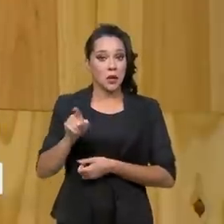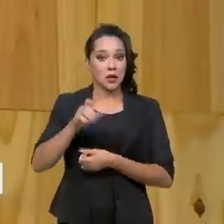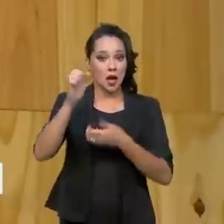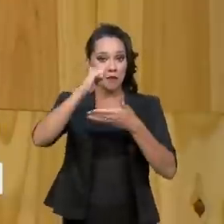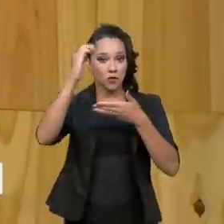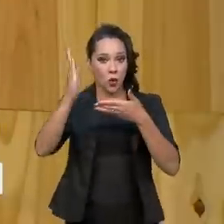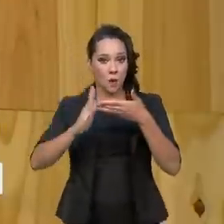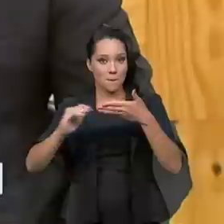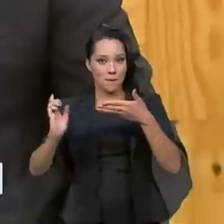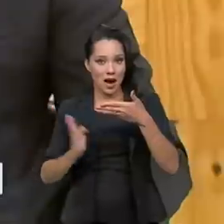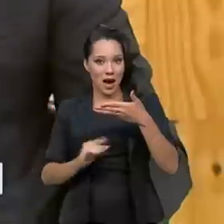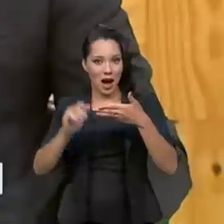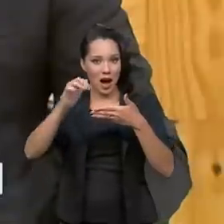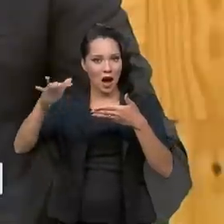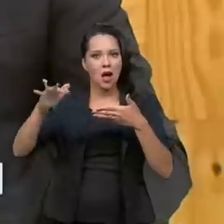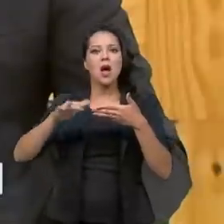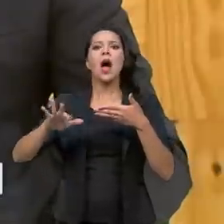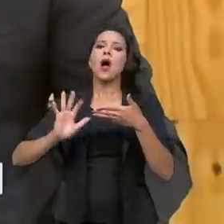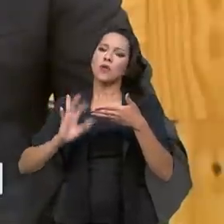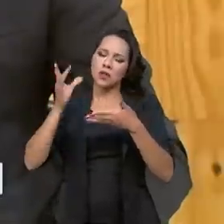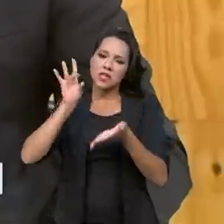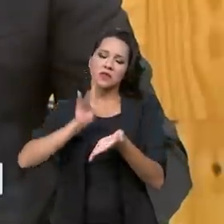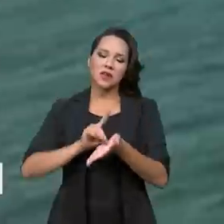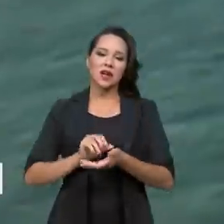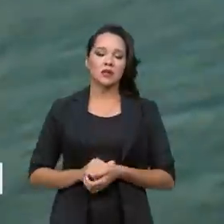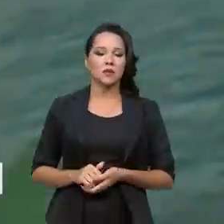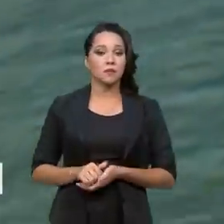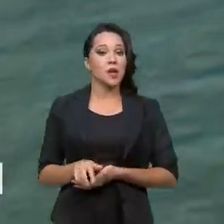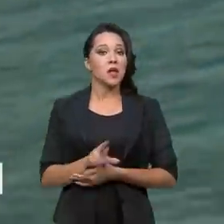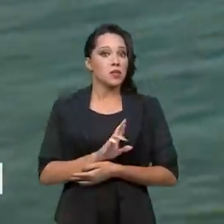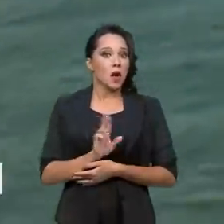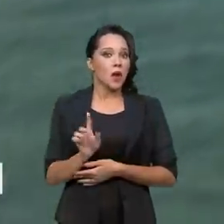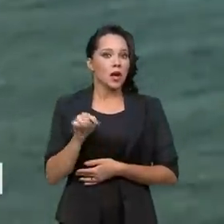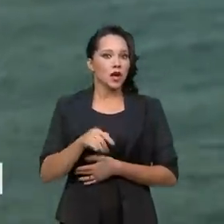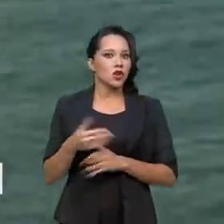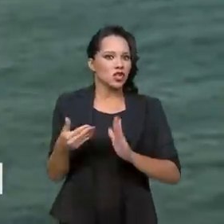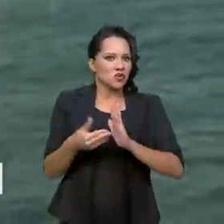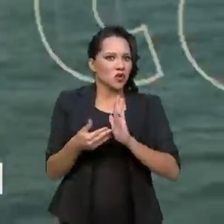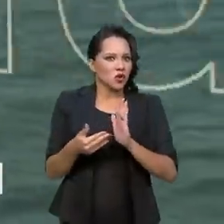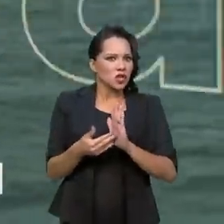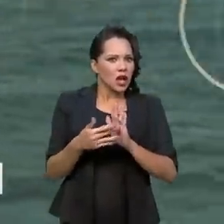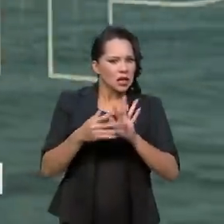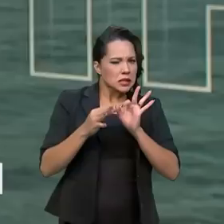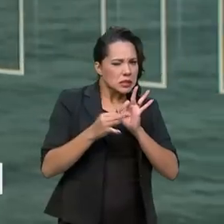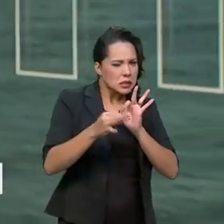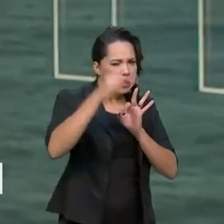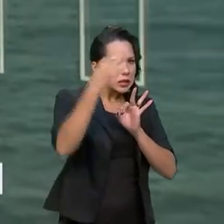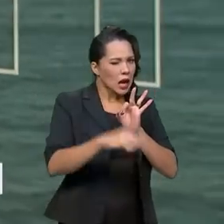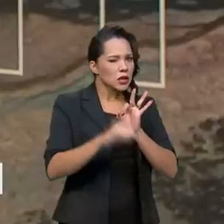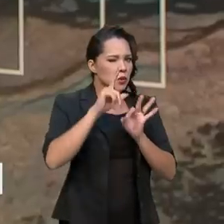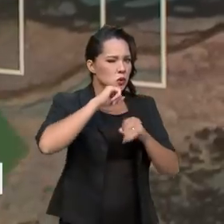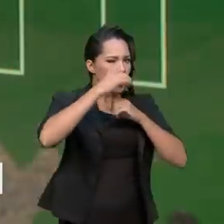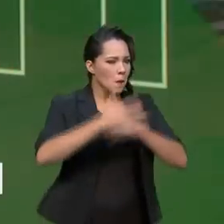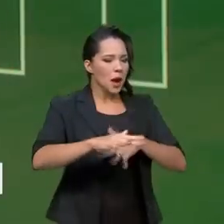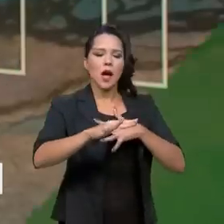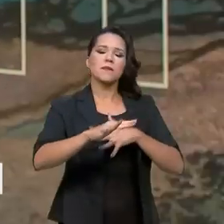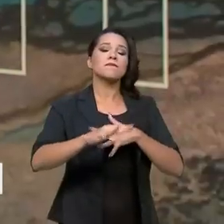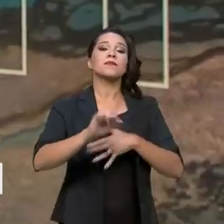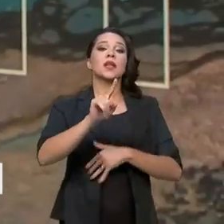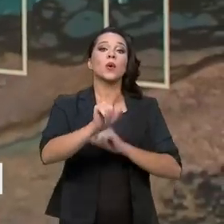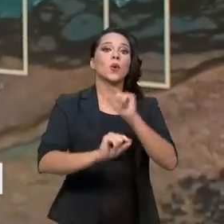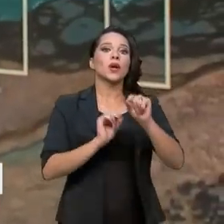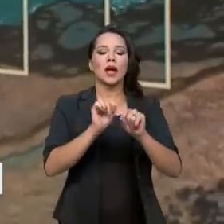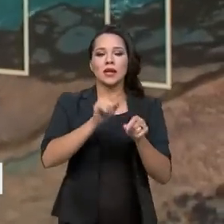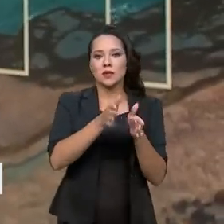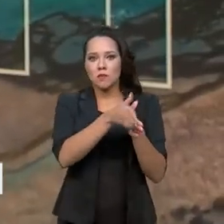continental, realmente, isso é uma realidade. Não que as nossas fronteiras não estejam bem definidas no mar, a questão não é essa, a questão é que